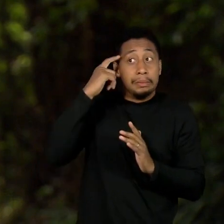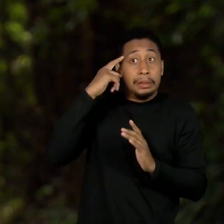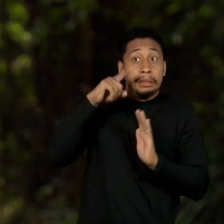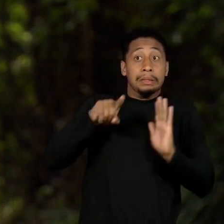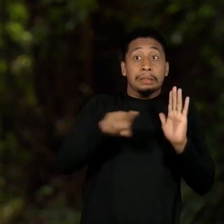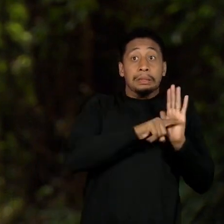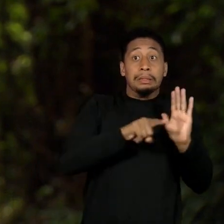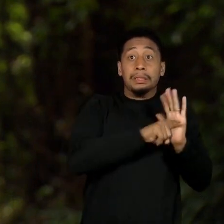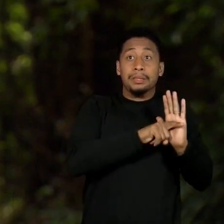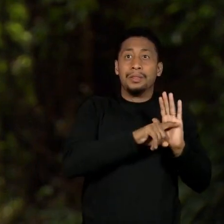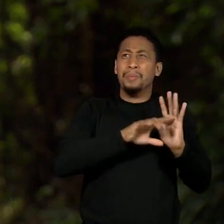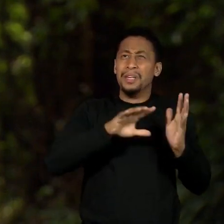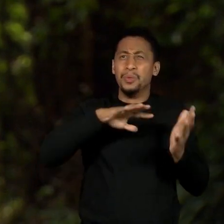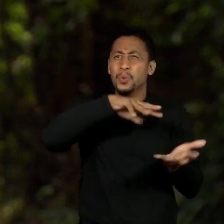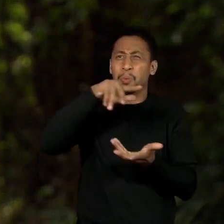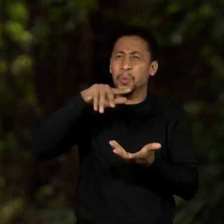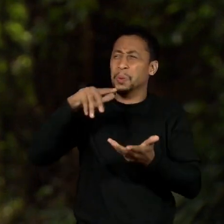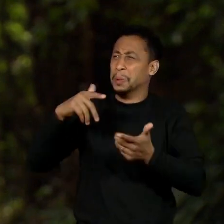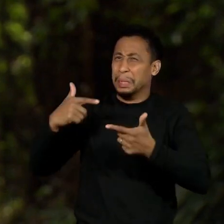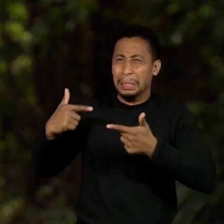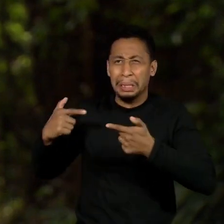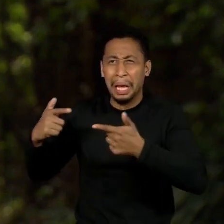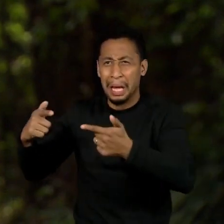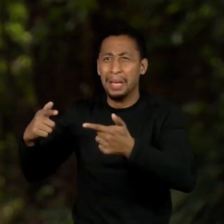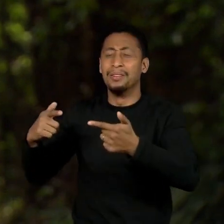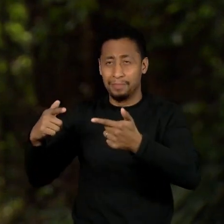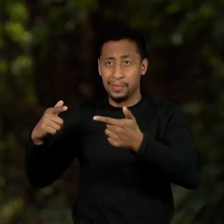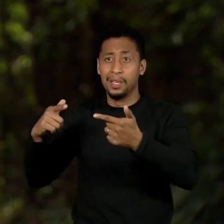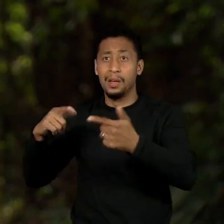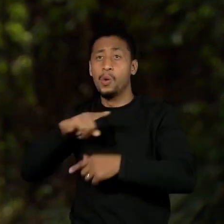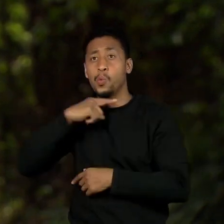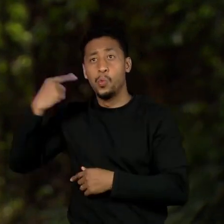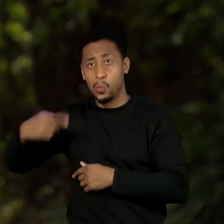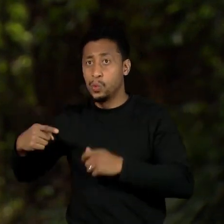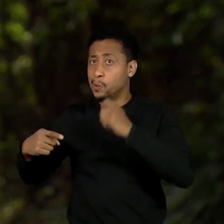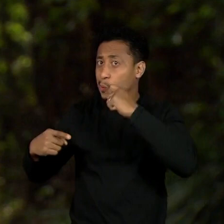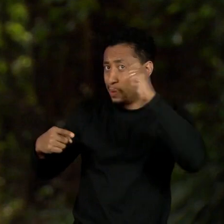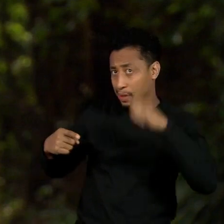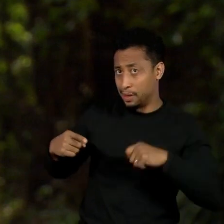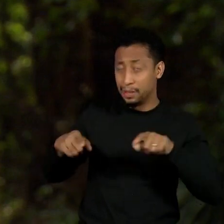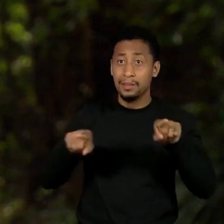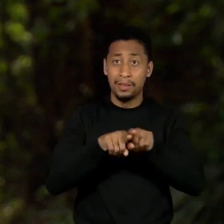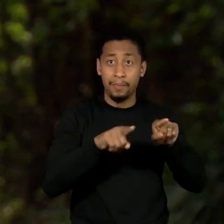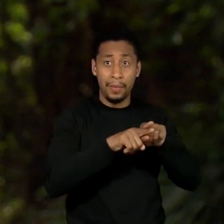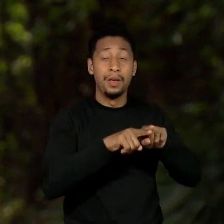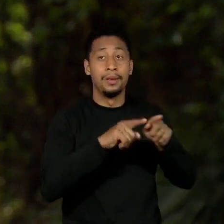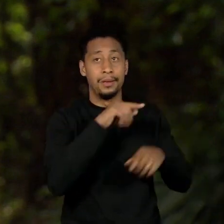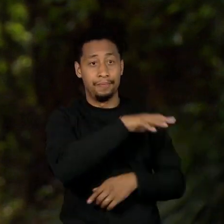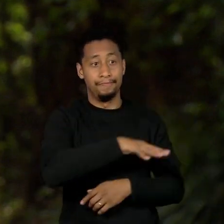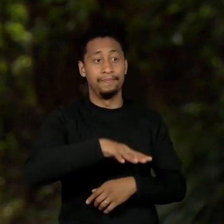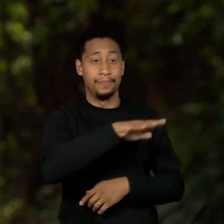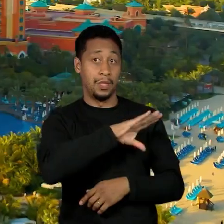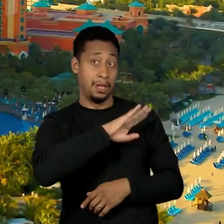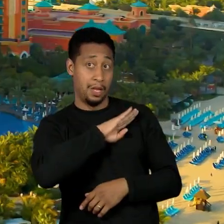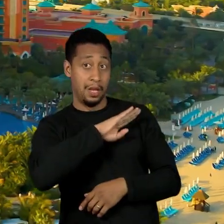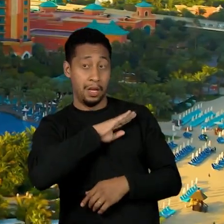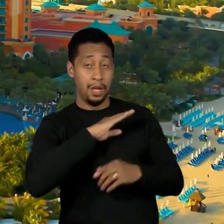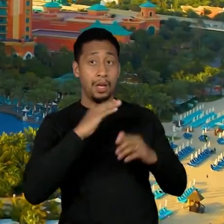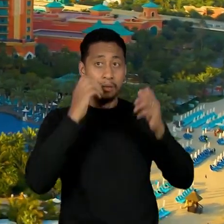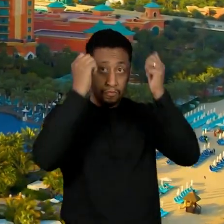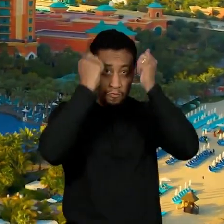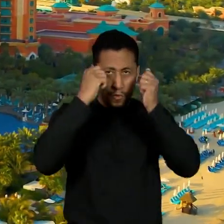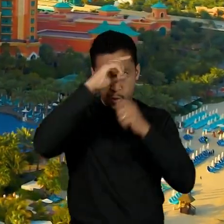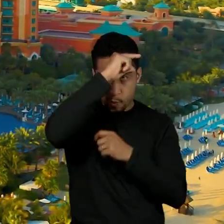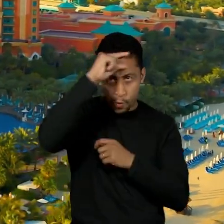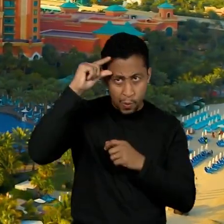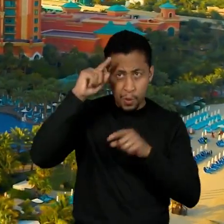mundo acontecendo entre Rússia e Ucrânia e entre Israel e Hamas pode complicar as negociações.